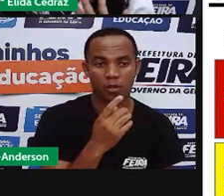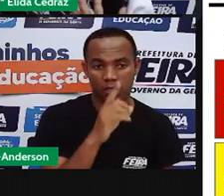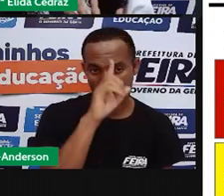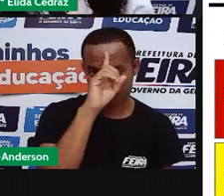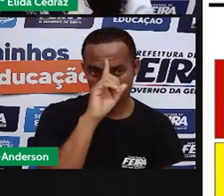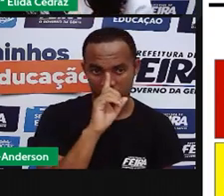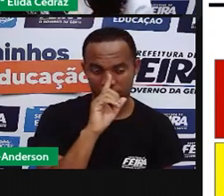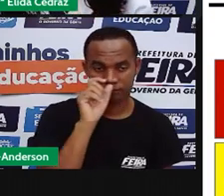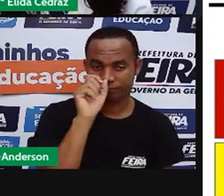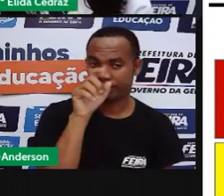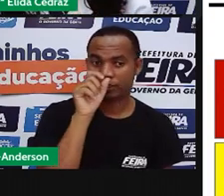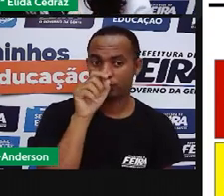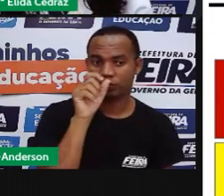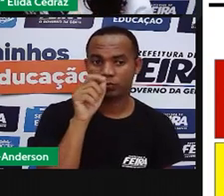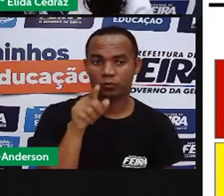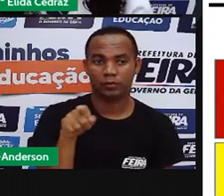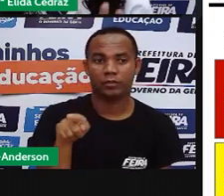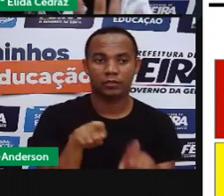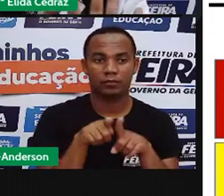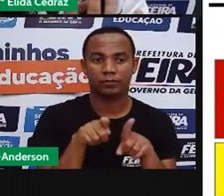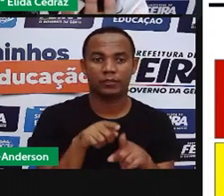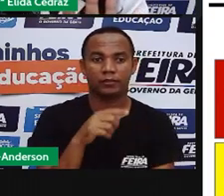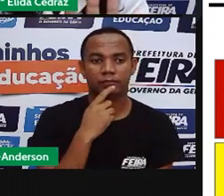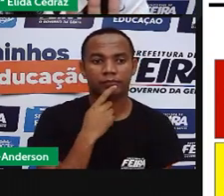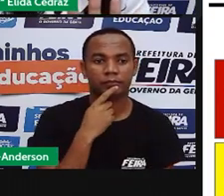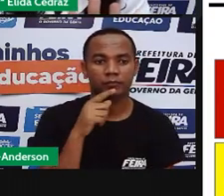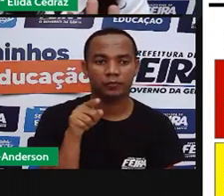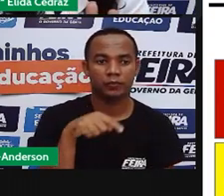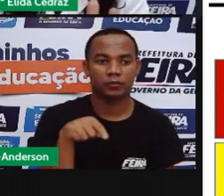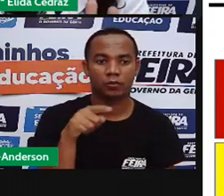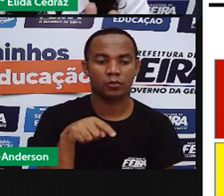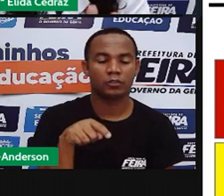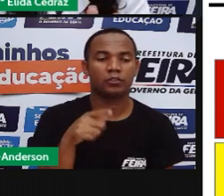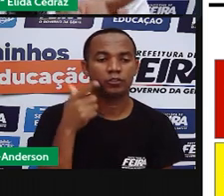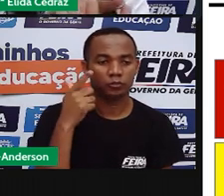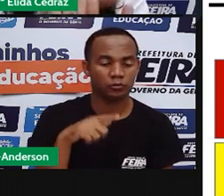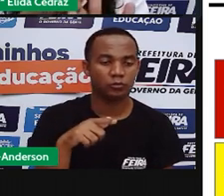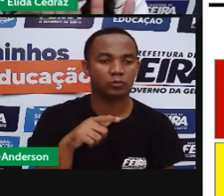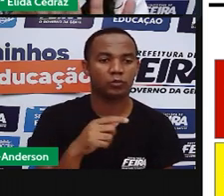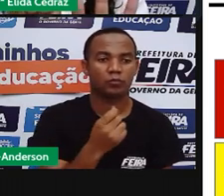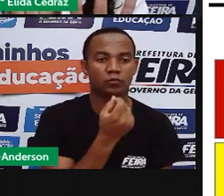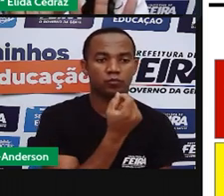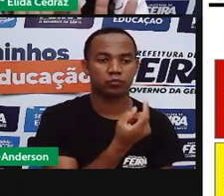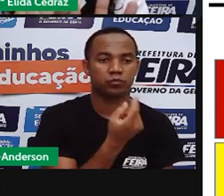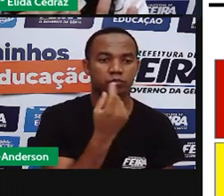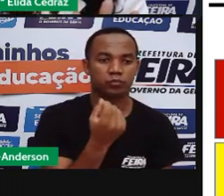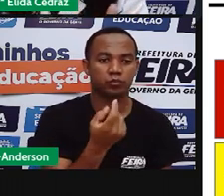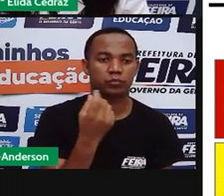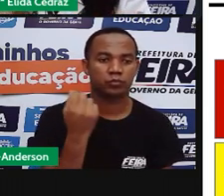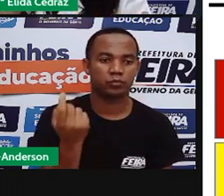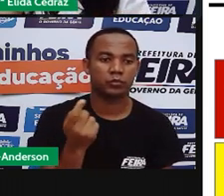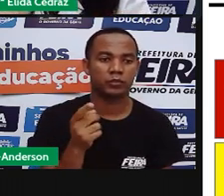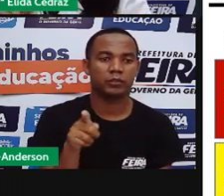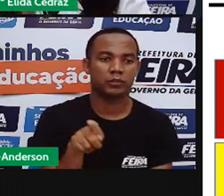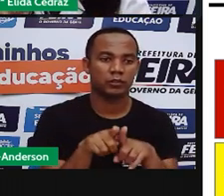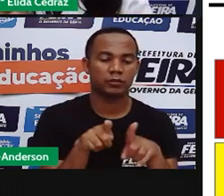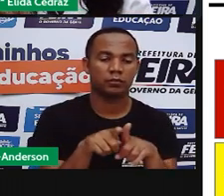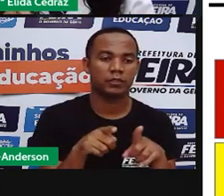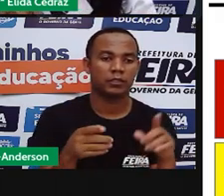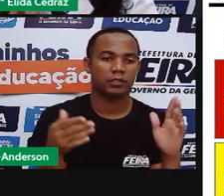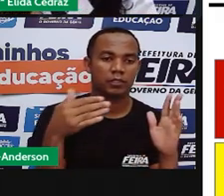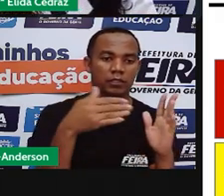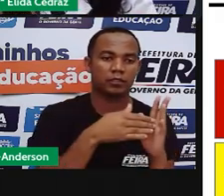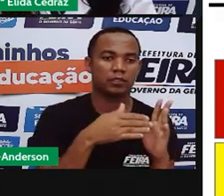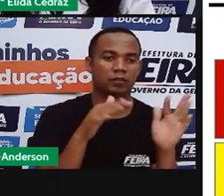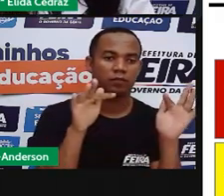a quarta cor que nós trabalhamos. E nós vamos pular novamente de 4 em 4, até a